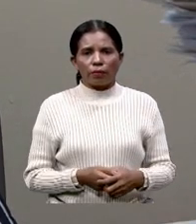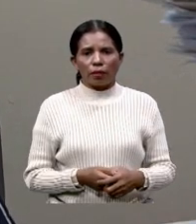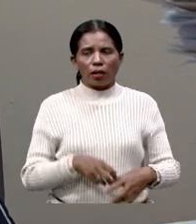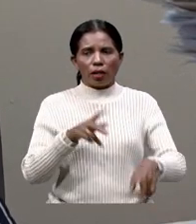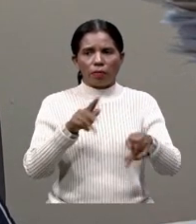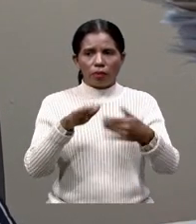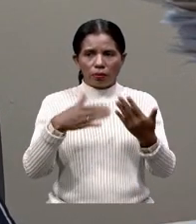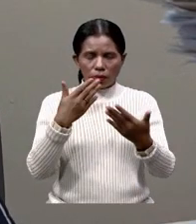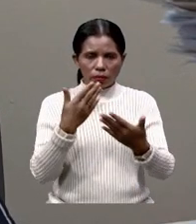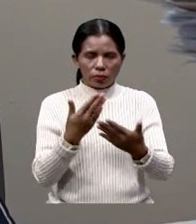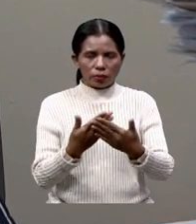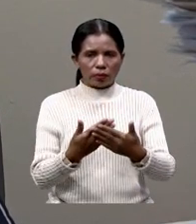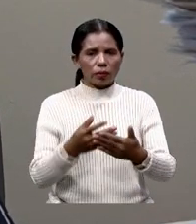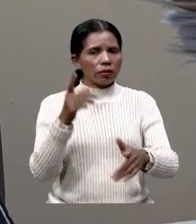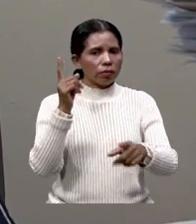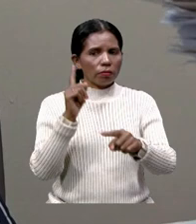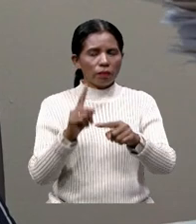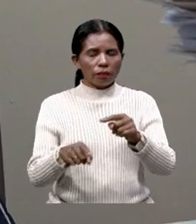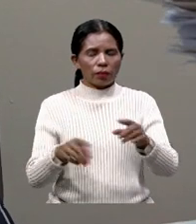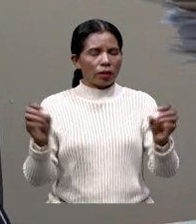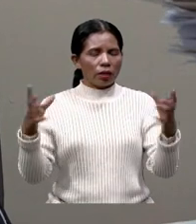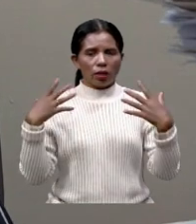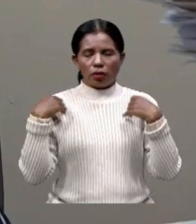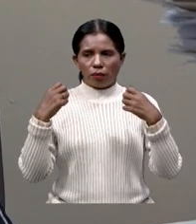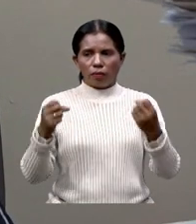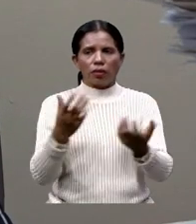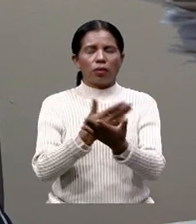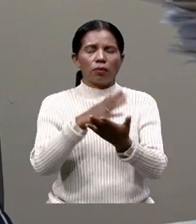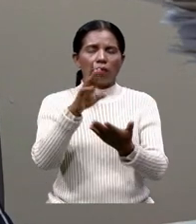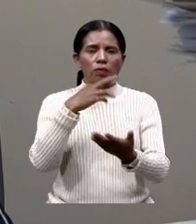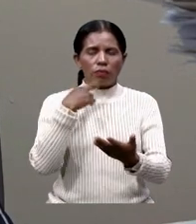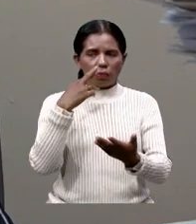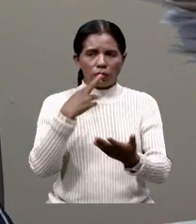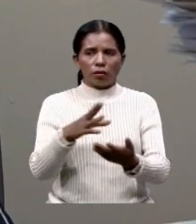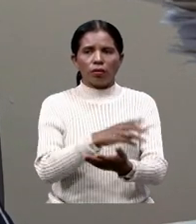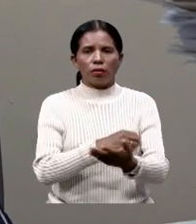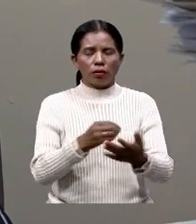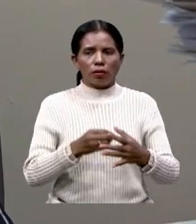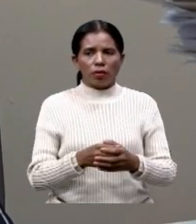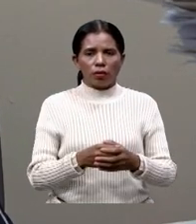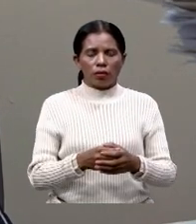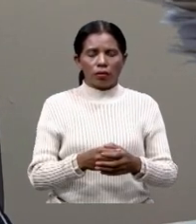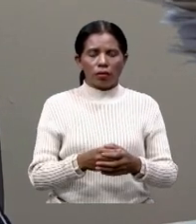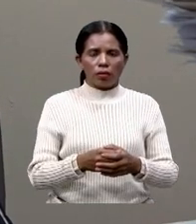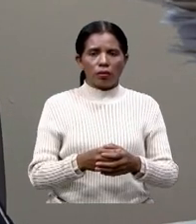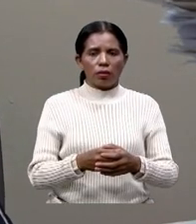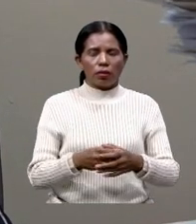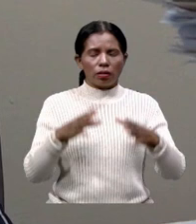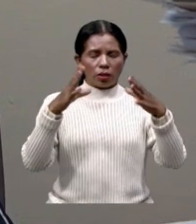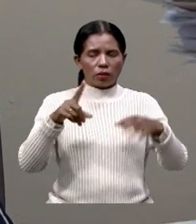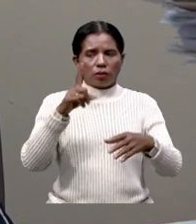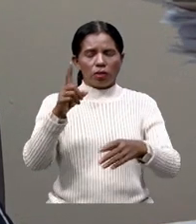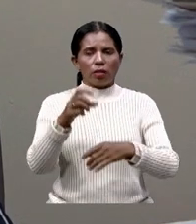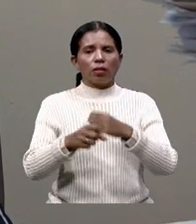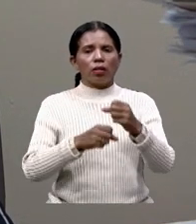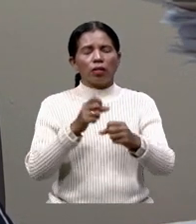população não vem lá vela e lá é força para tu só cada 20 dólar cada saca né caro